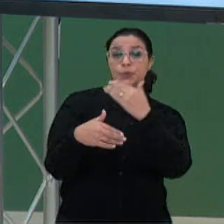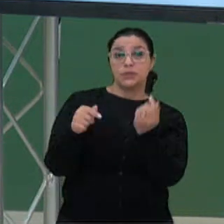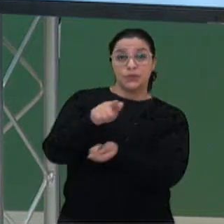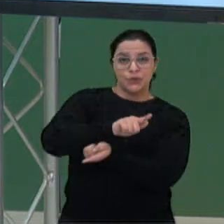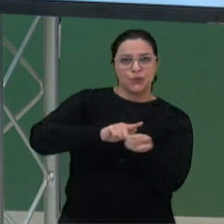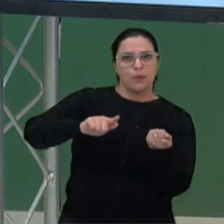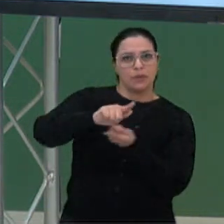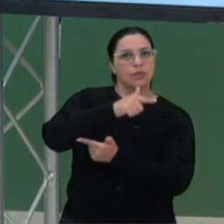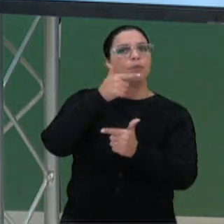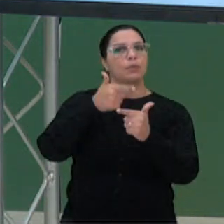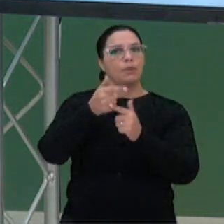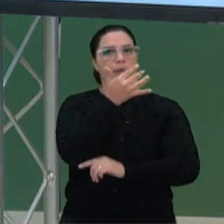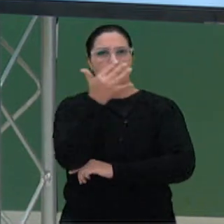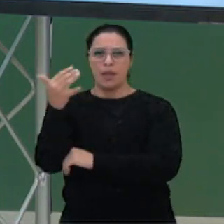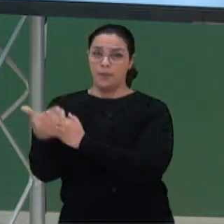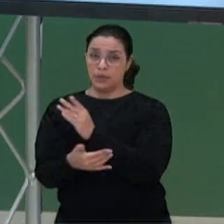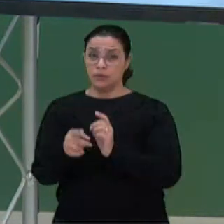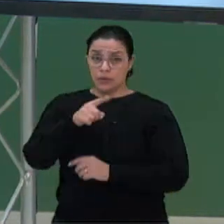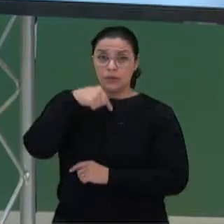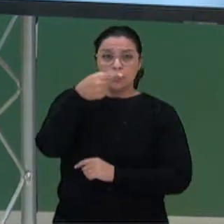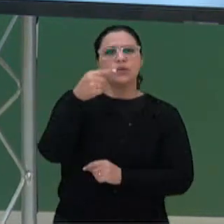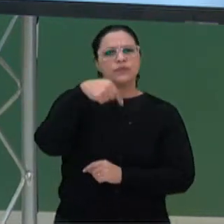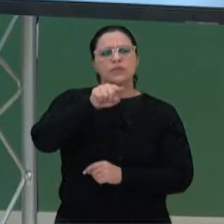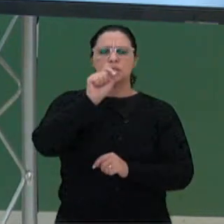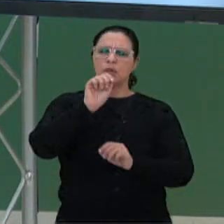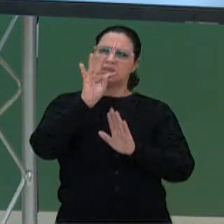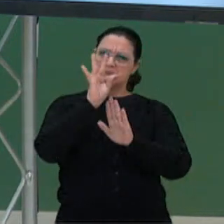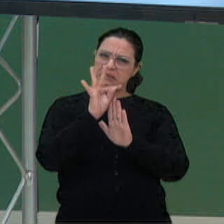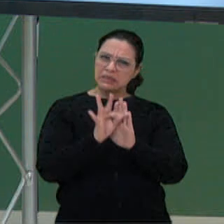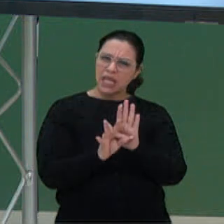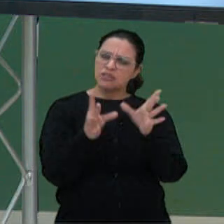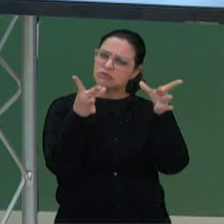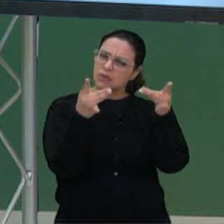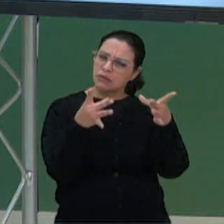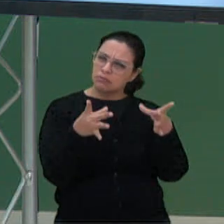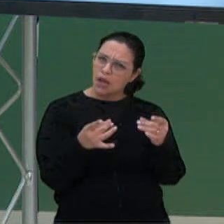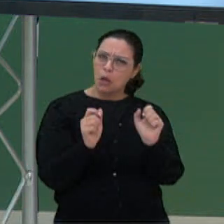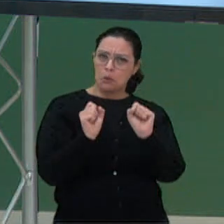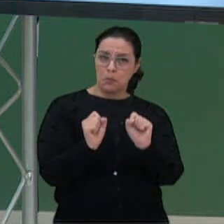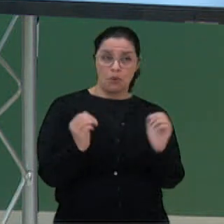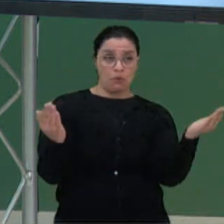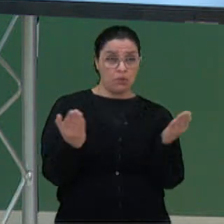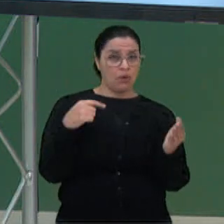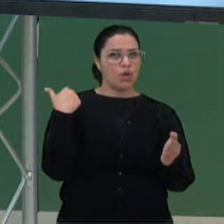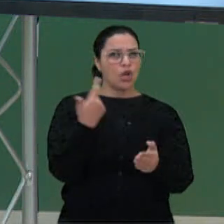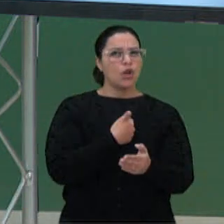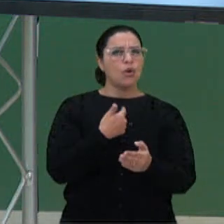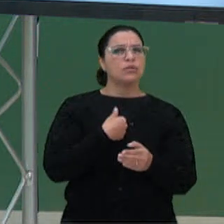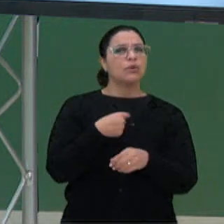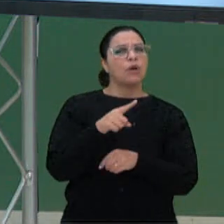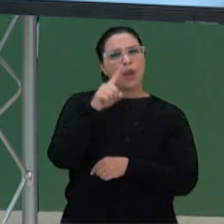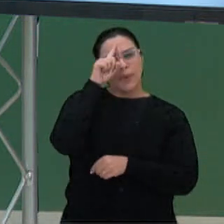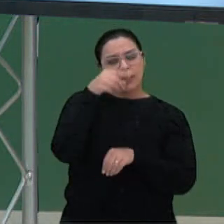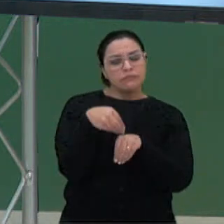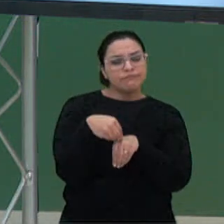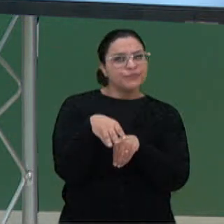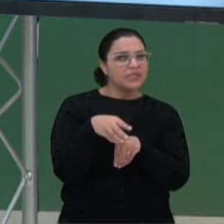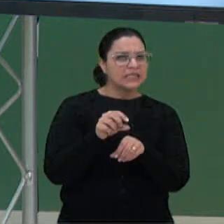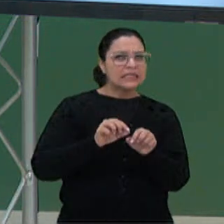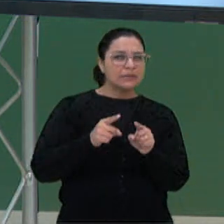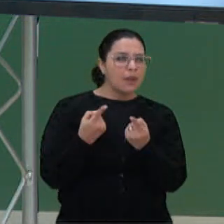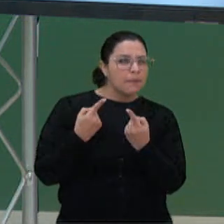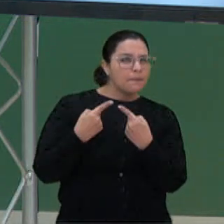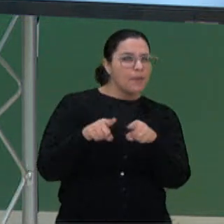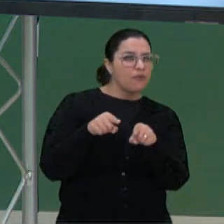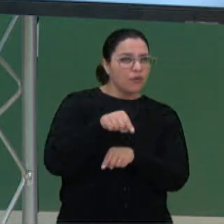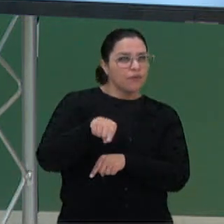impactos ambientais. Depois vocês podem produzir um texto mais elaborado. Então aqui a gente traz essa ideia inicial, essa